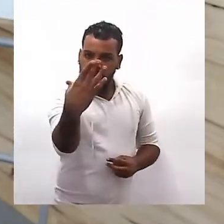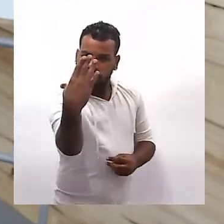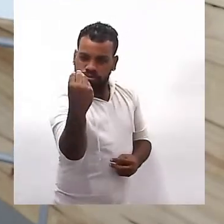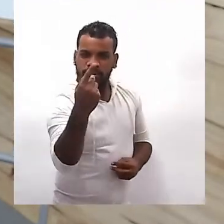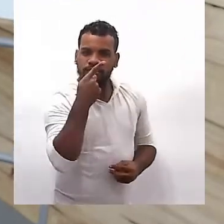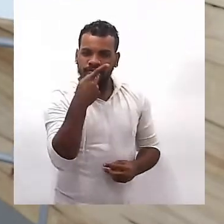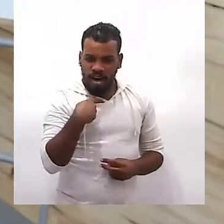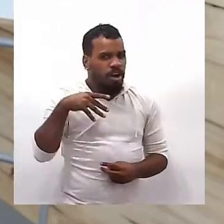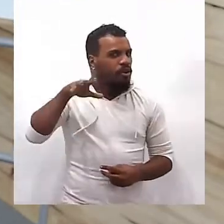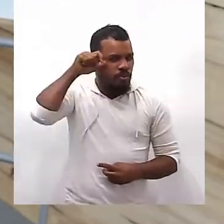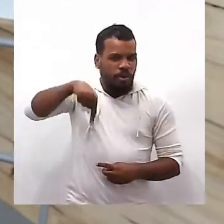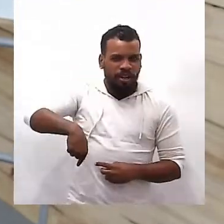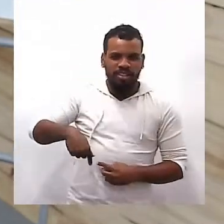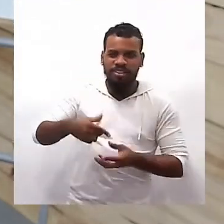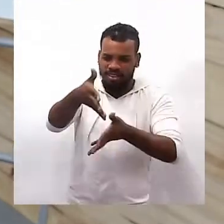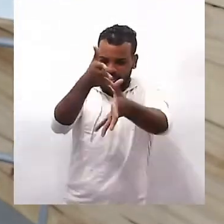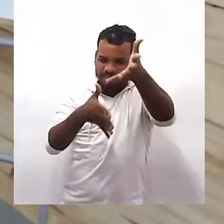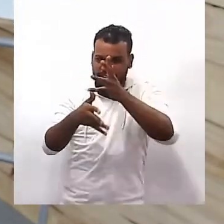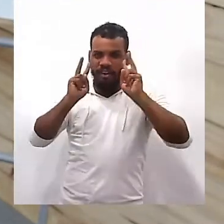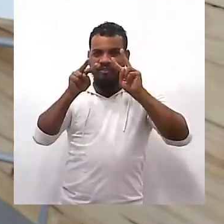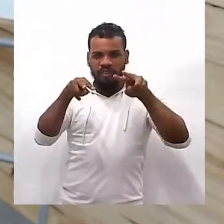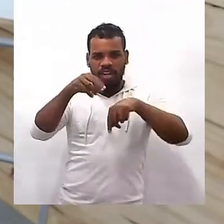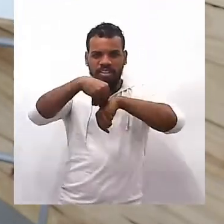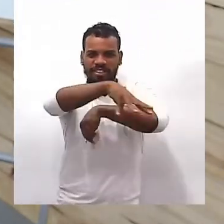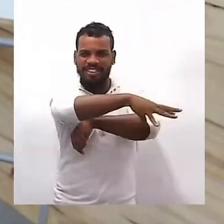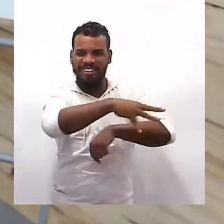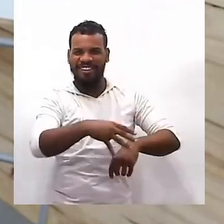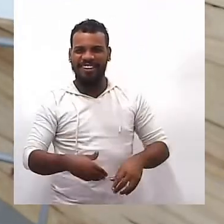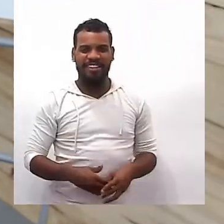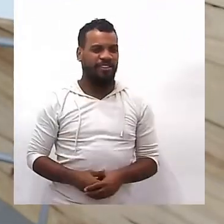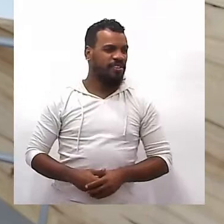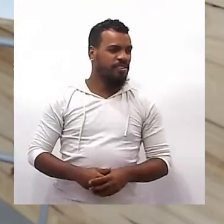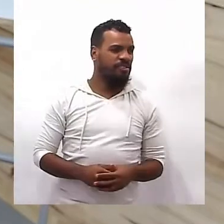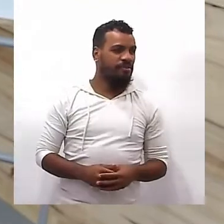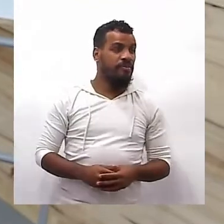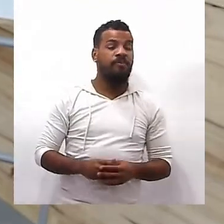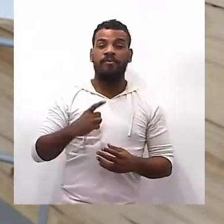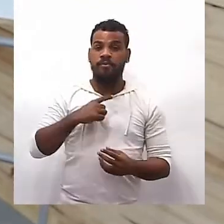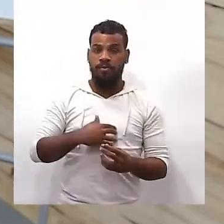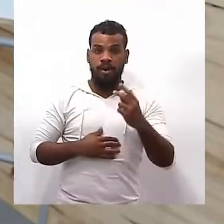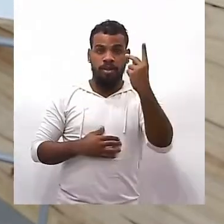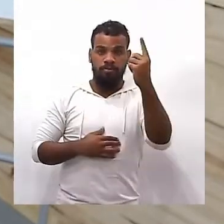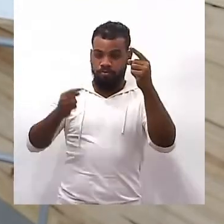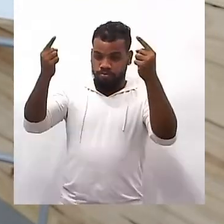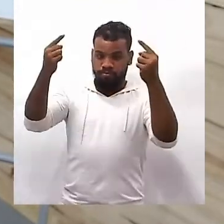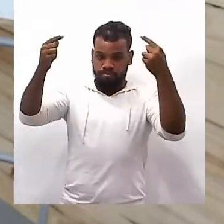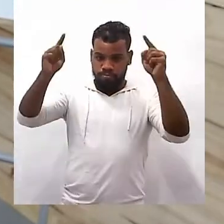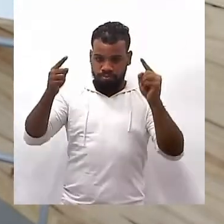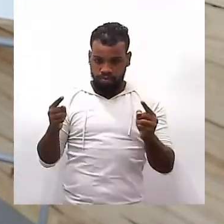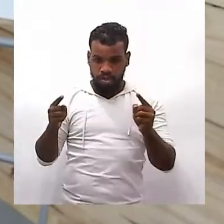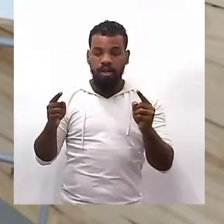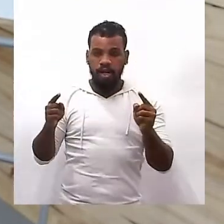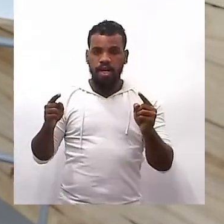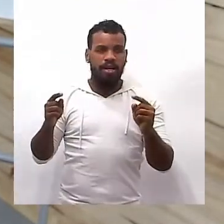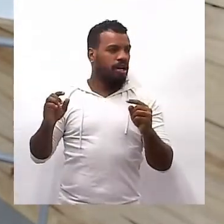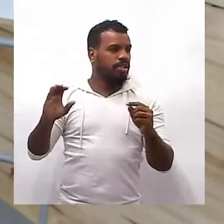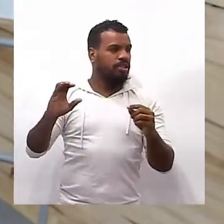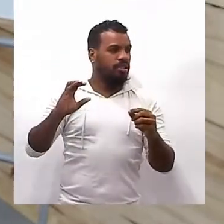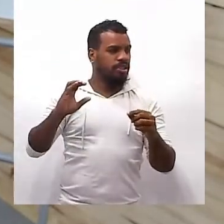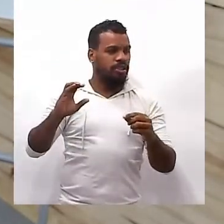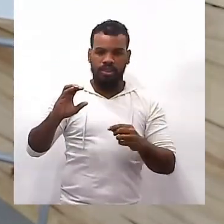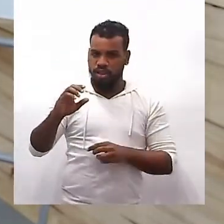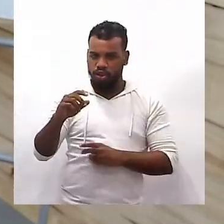vocês há de concordar comigo, ó, que eu tenho 3 carbonos aqui e no final do processo eu vou ter 2 carbonos. Aí